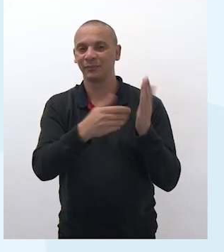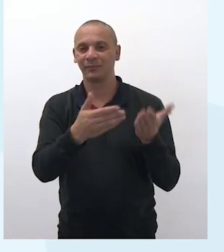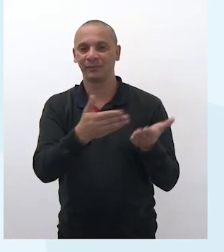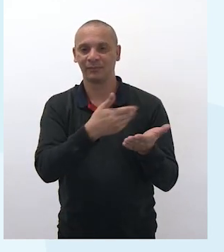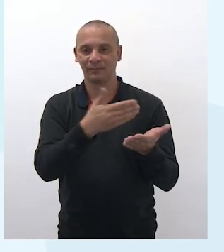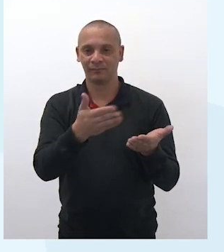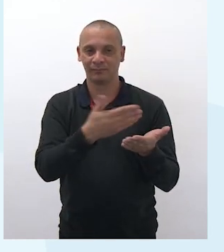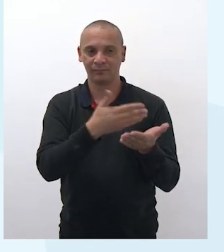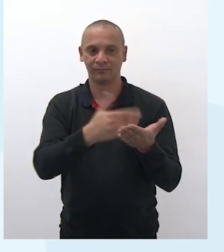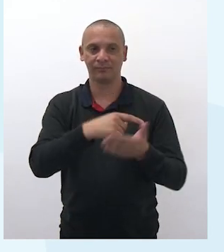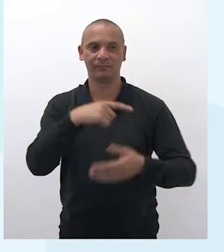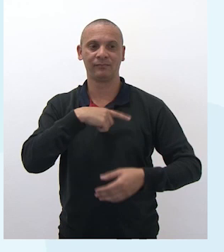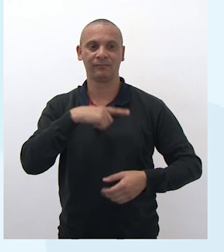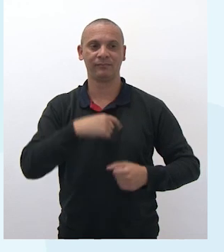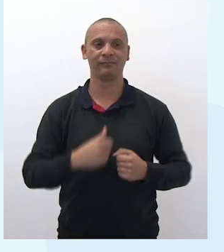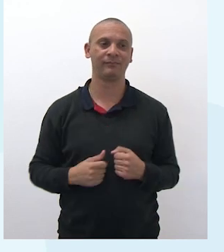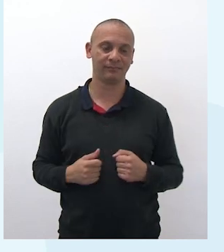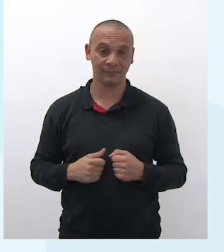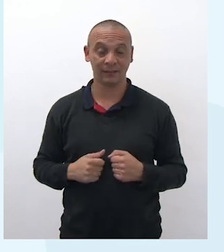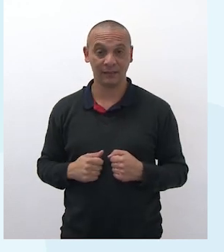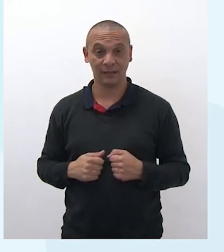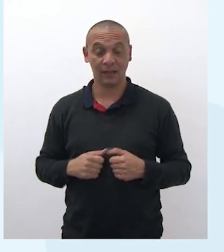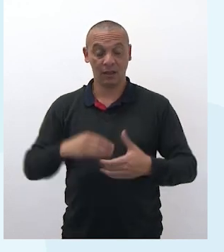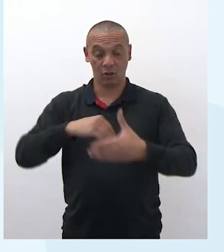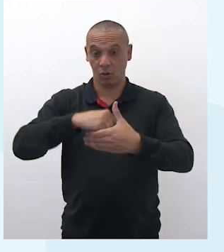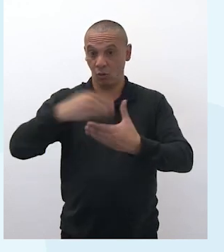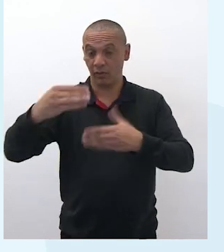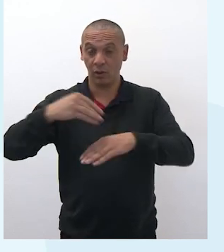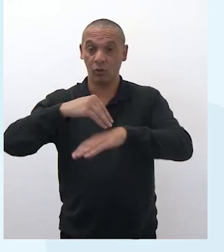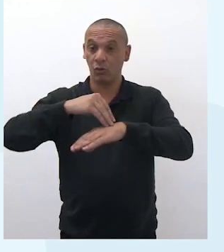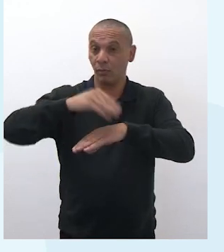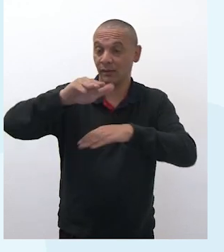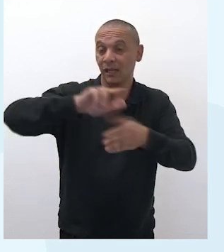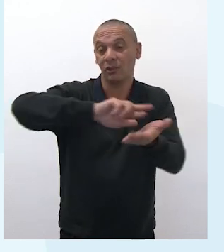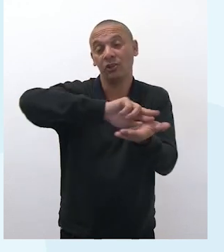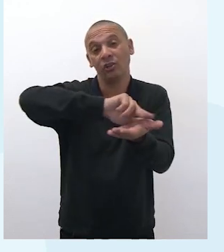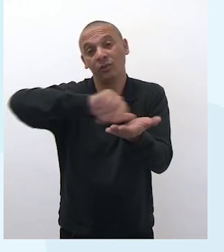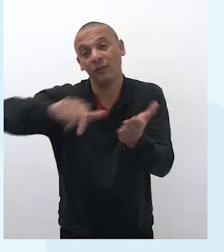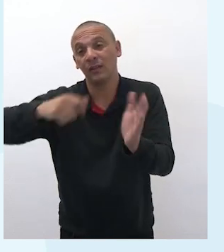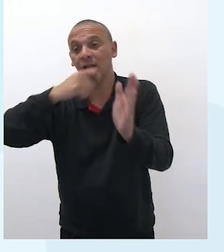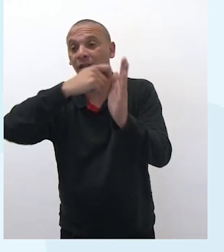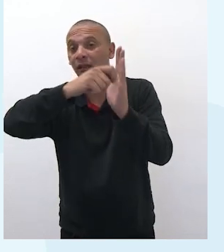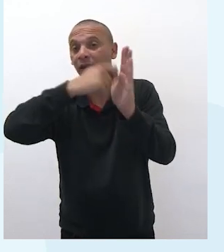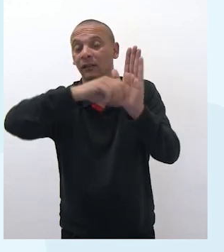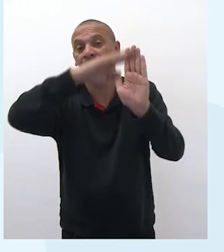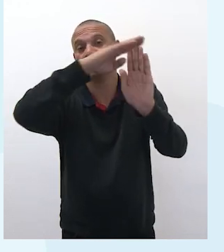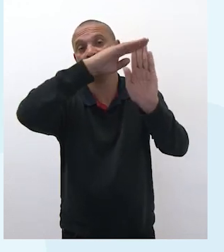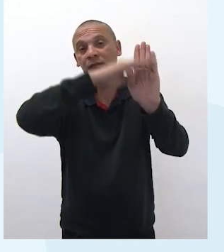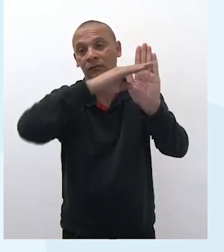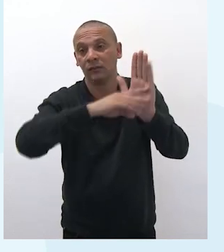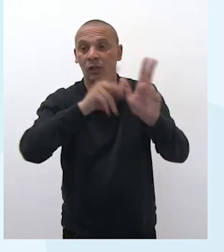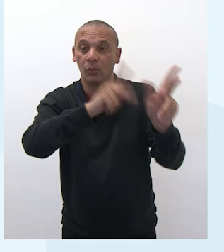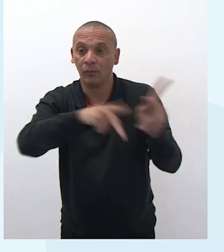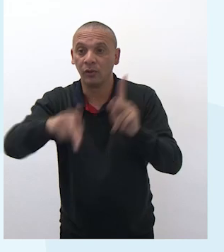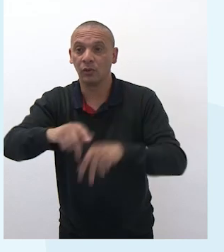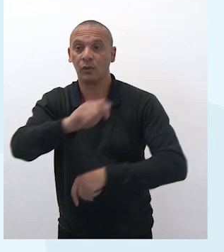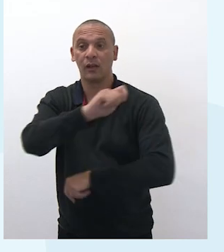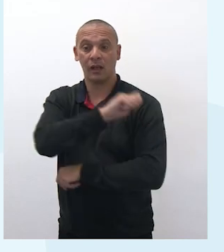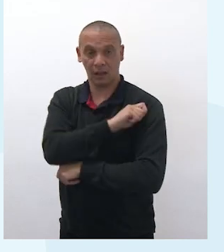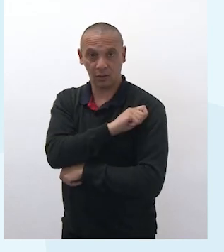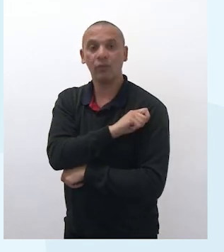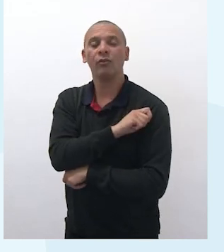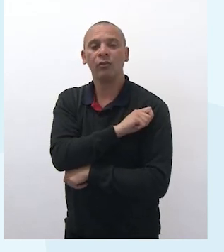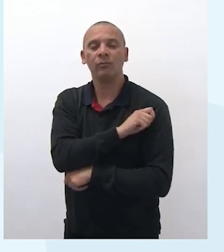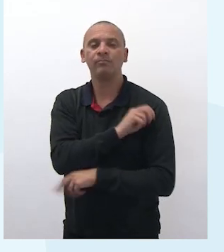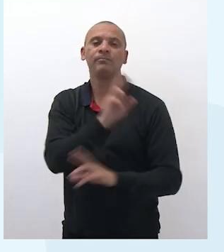álbum. O conteúdo das mensagens e a própria lista de assinatura dos professores e estudantes são referências